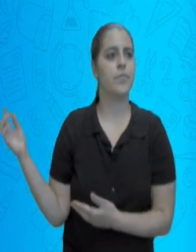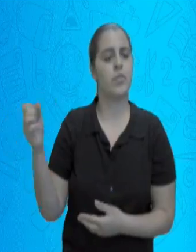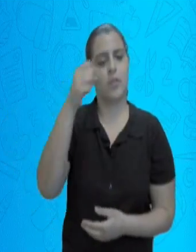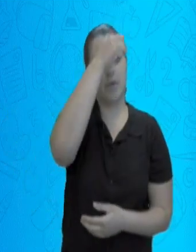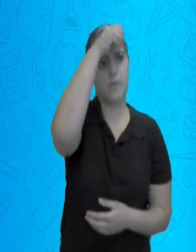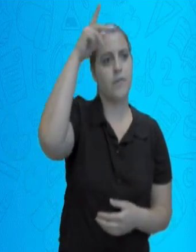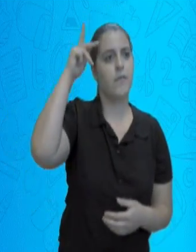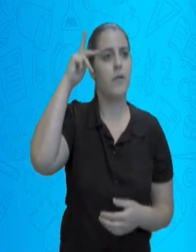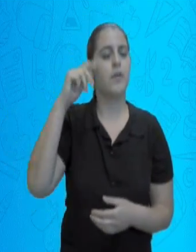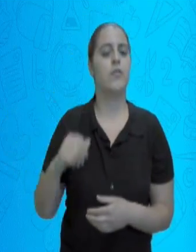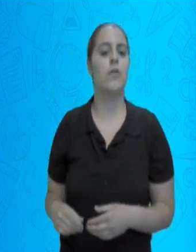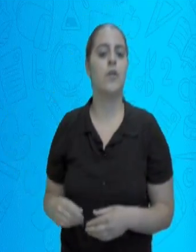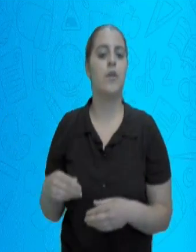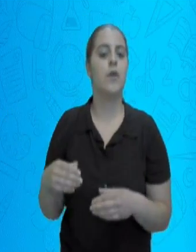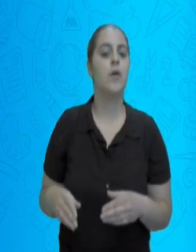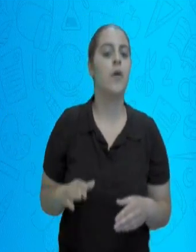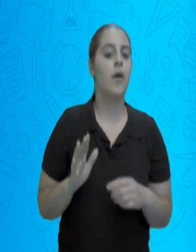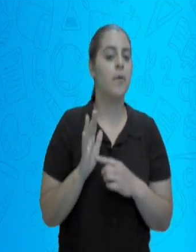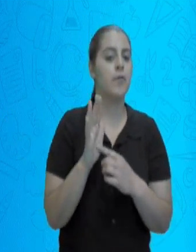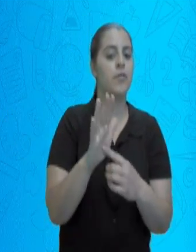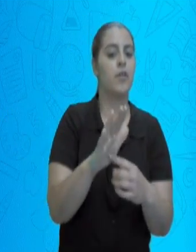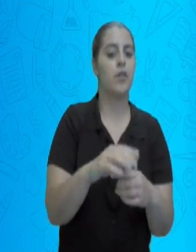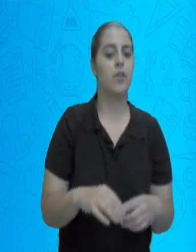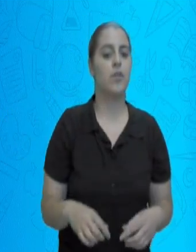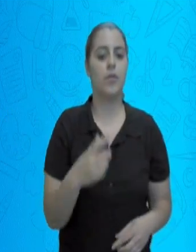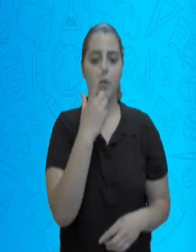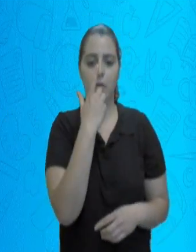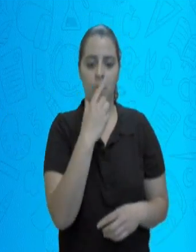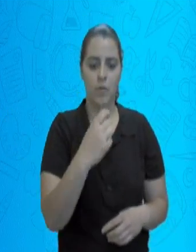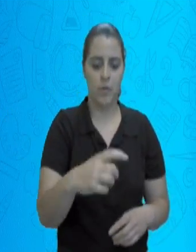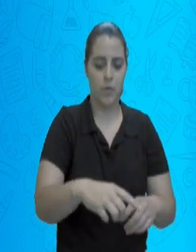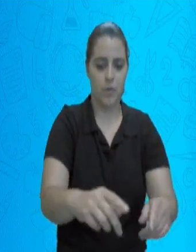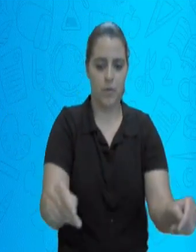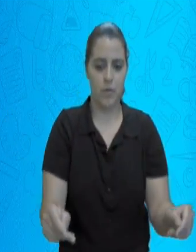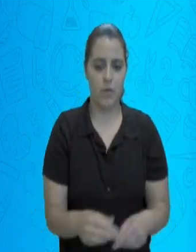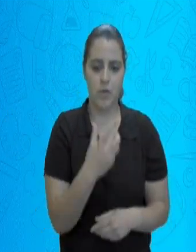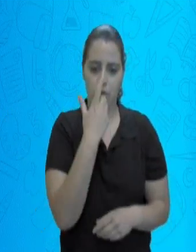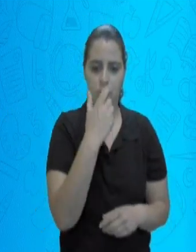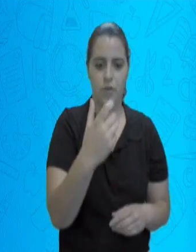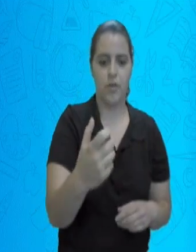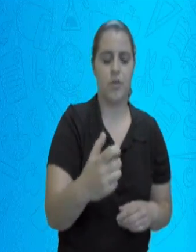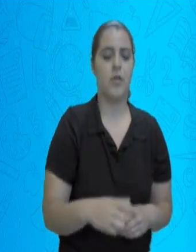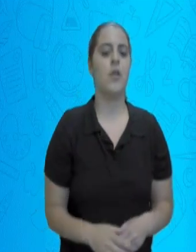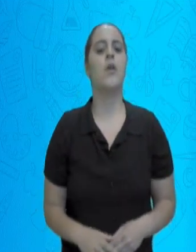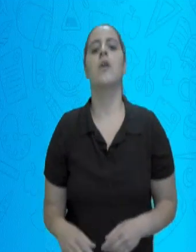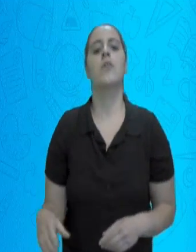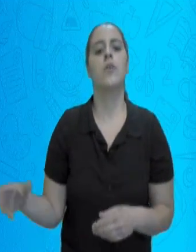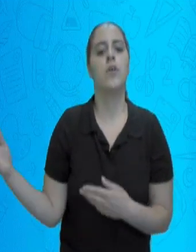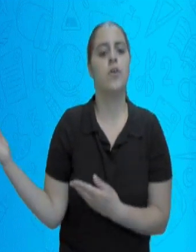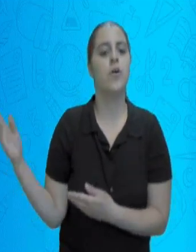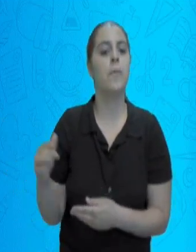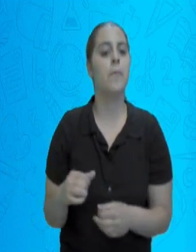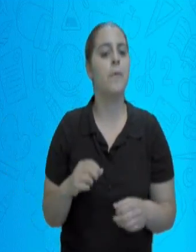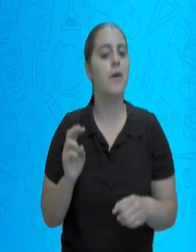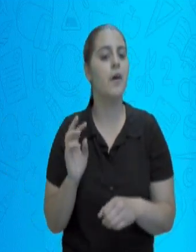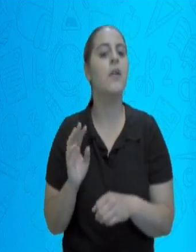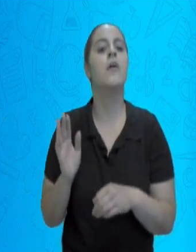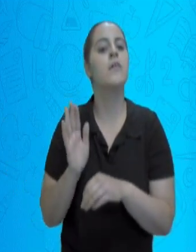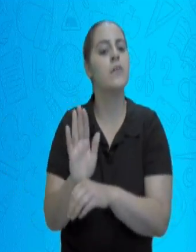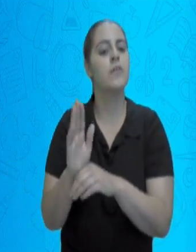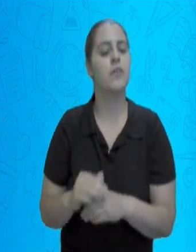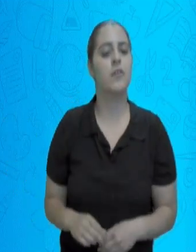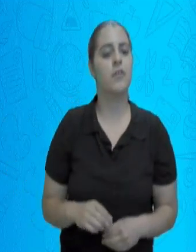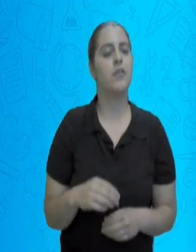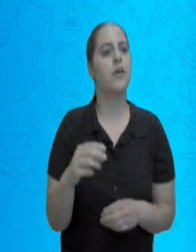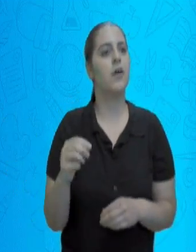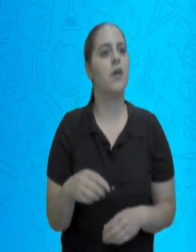prefeitura colocou nas ruas as lixeiras de coleta seletiva para facilitar, para ajudar na coleta do lixo. E